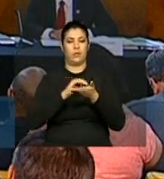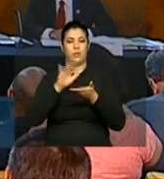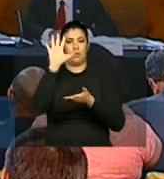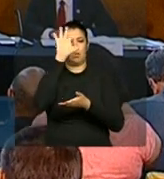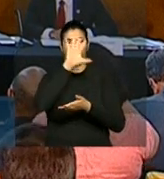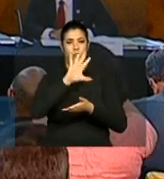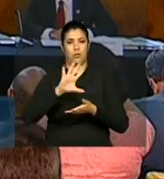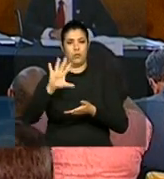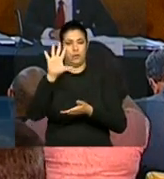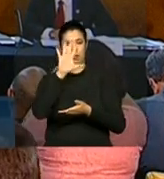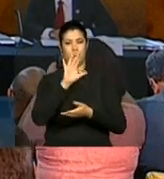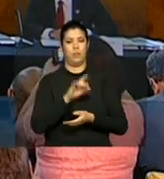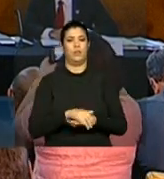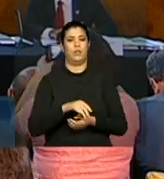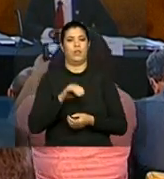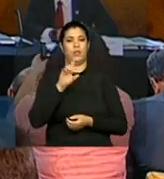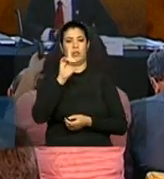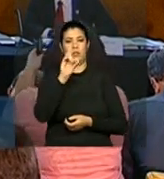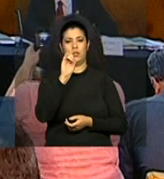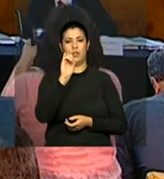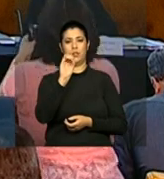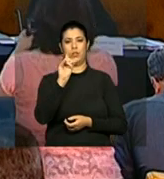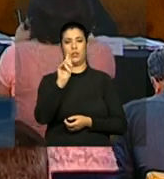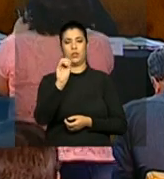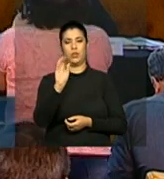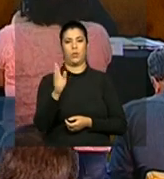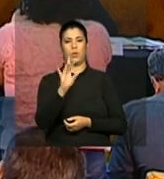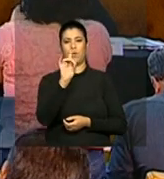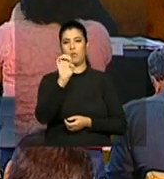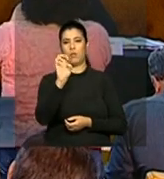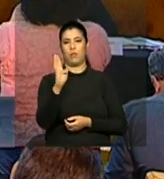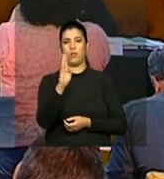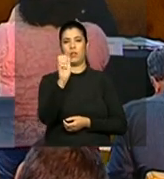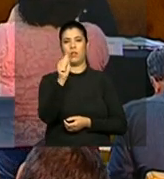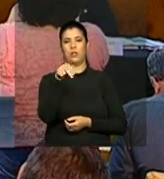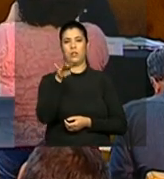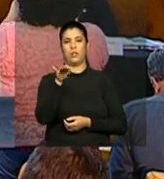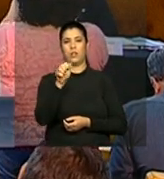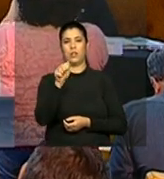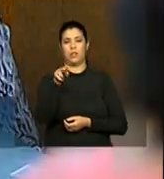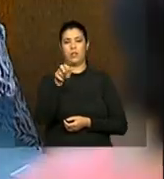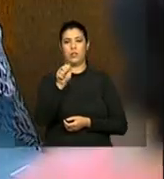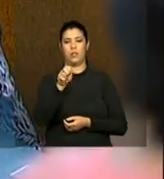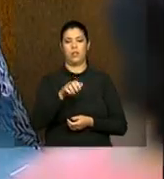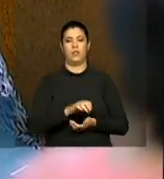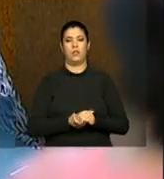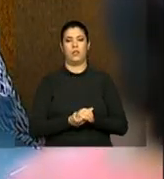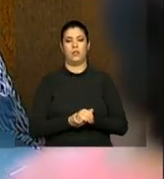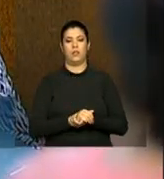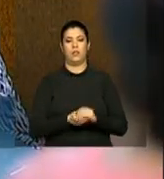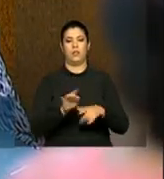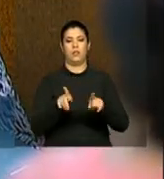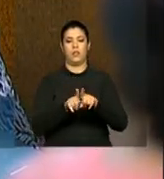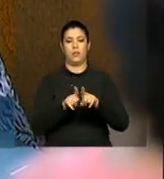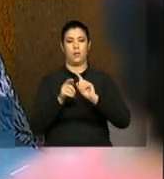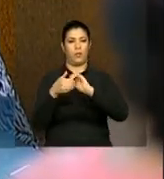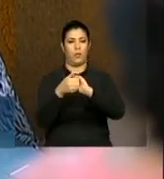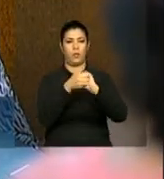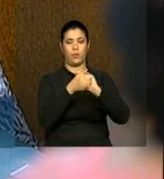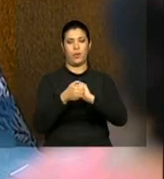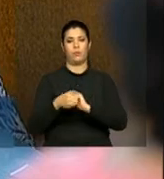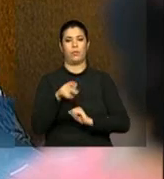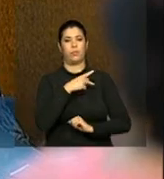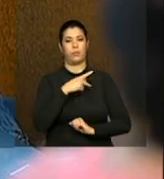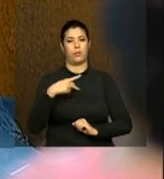Santana de Santana, Gilberto não é de Carvalho, mas você é de Santana, né? Eh, o presidente do